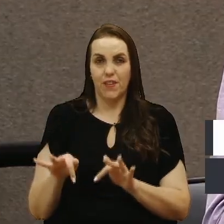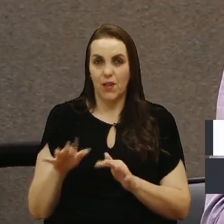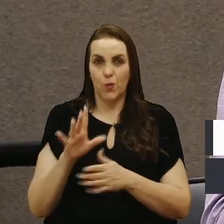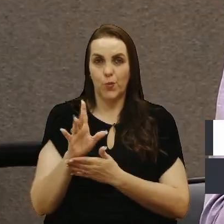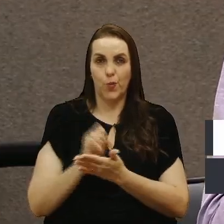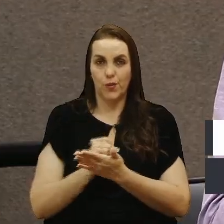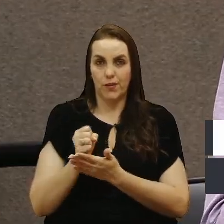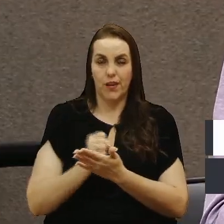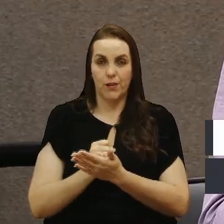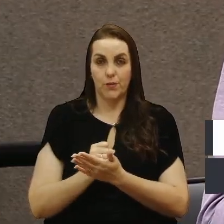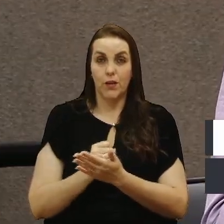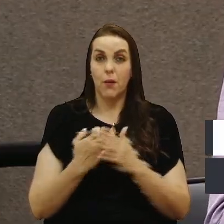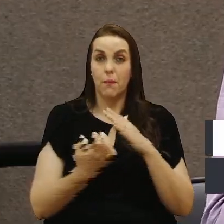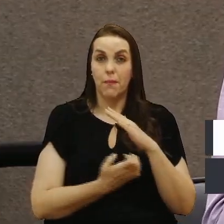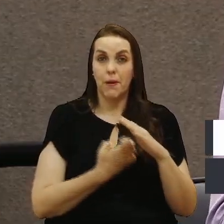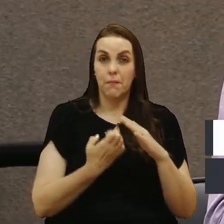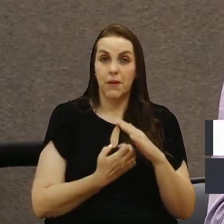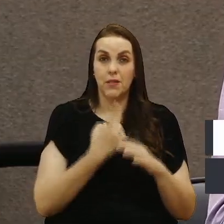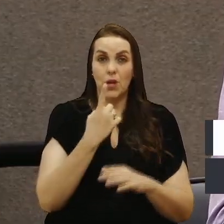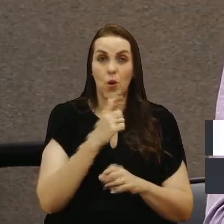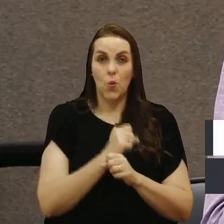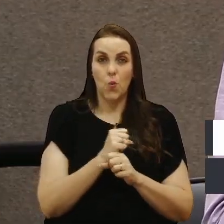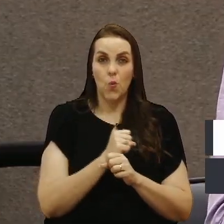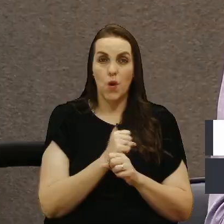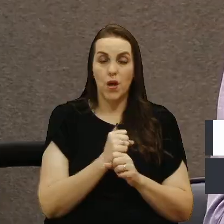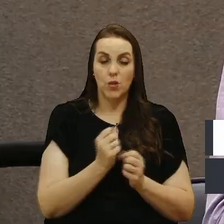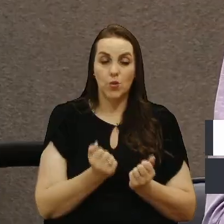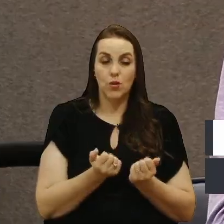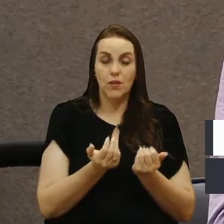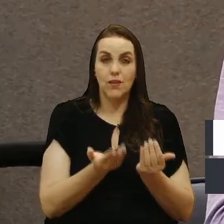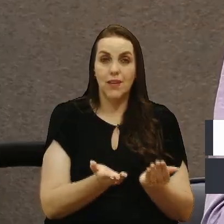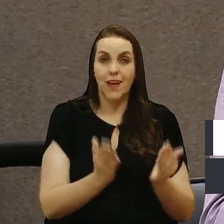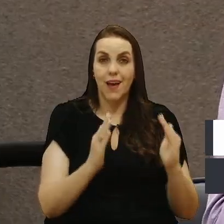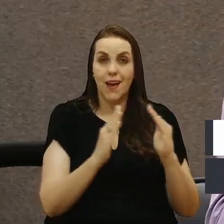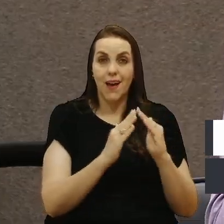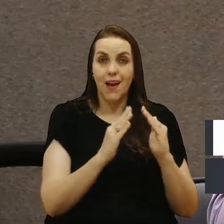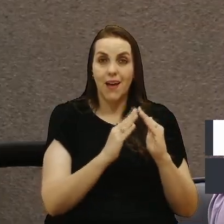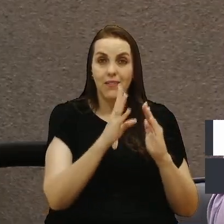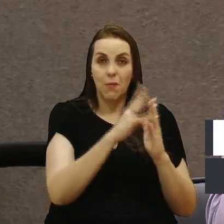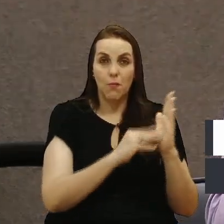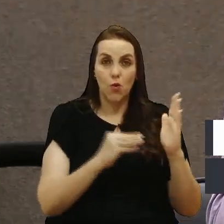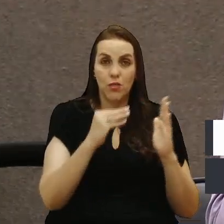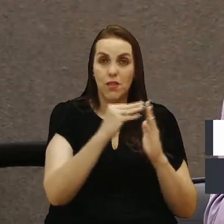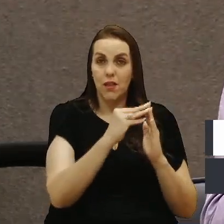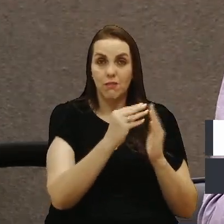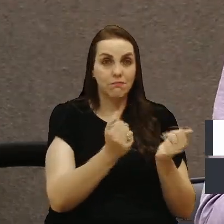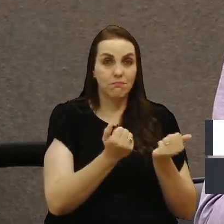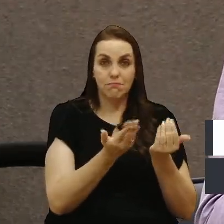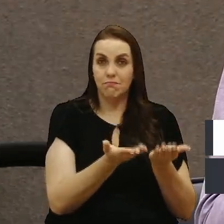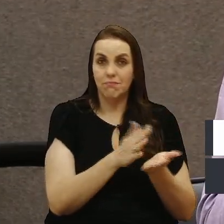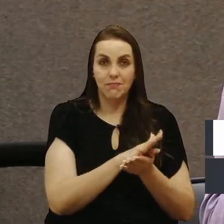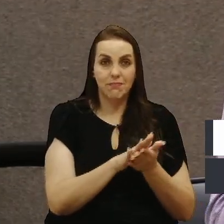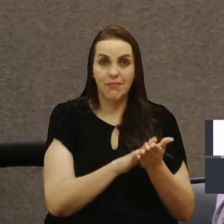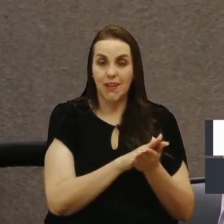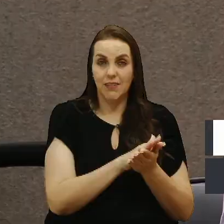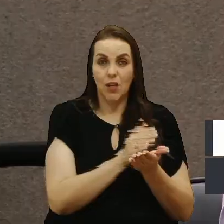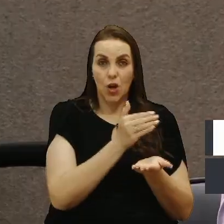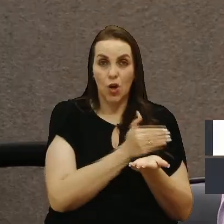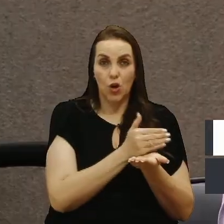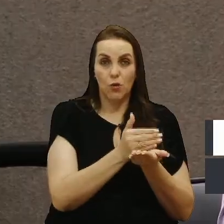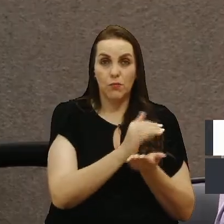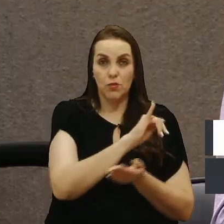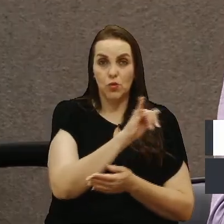já falei aqui, em um ano essa empresa não entregou nem a casa modelo, que é uma casa para a gente olhar, ver como é que funcionava e tal, em um ano. Então, eles iniciaram lá em